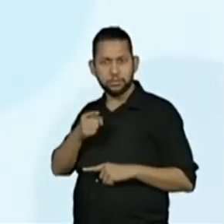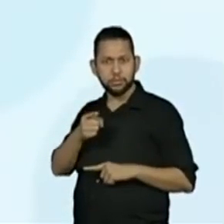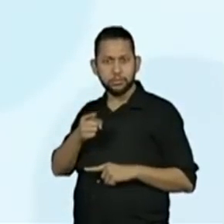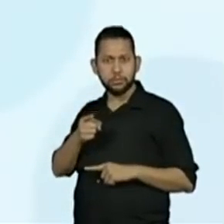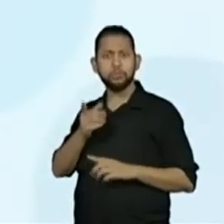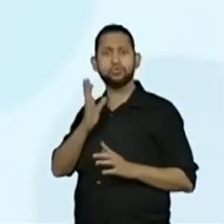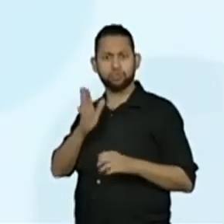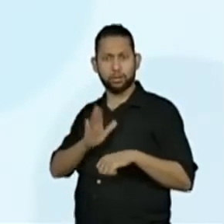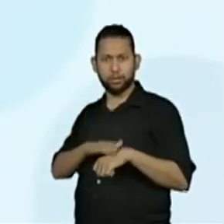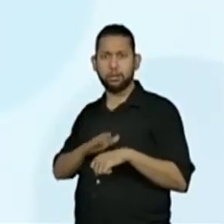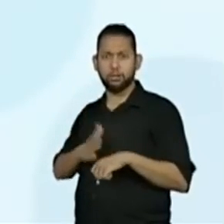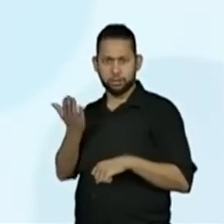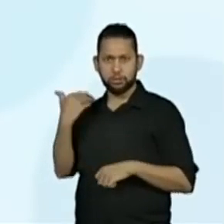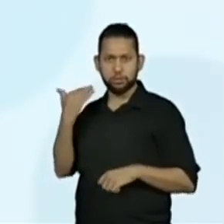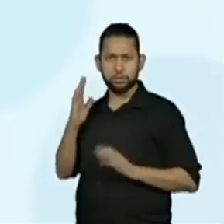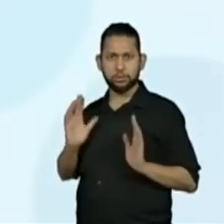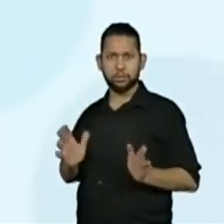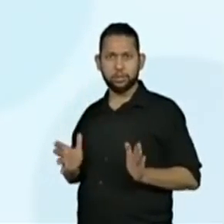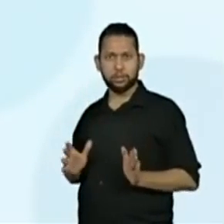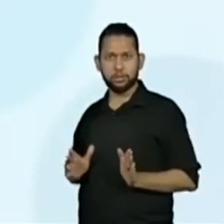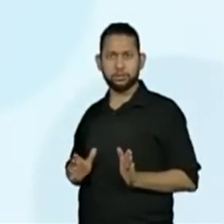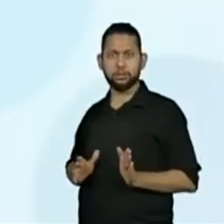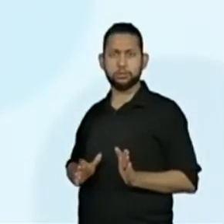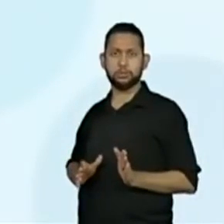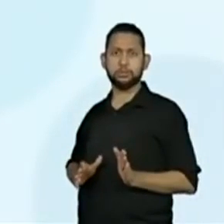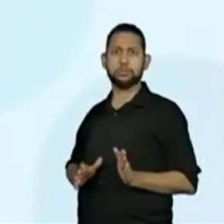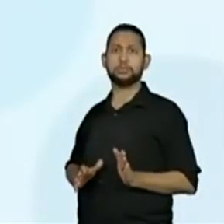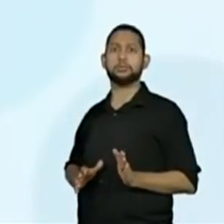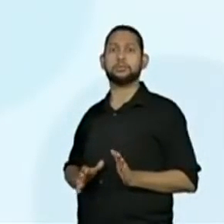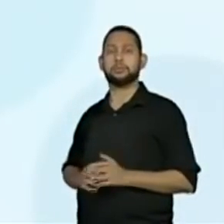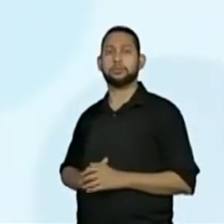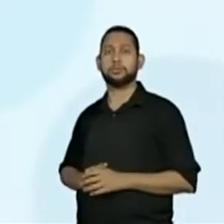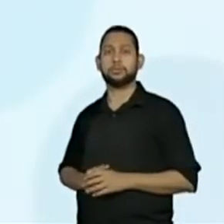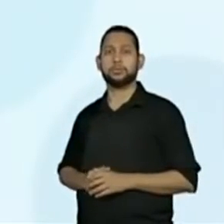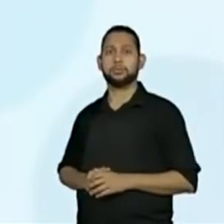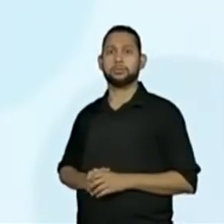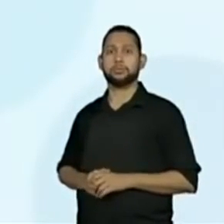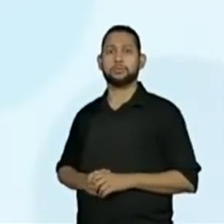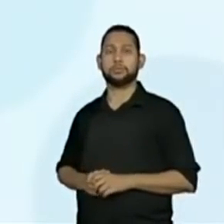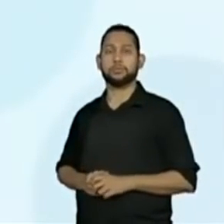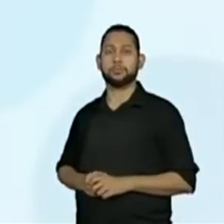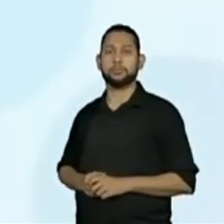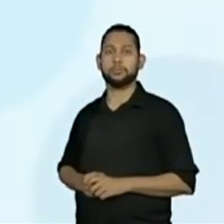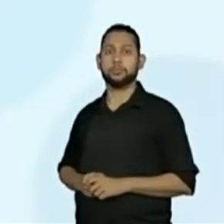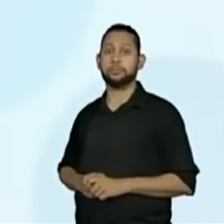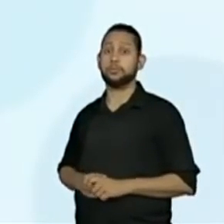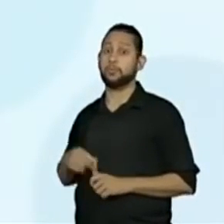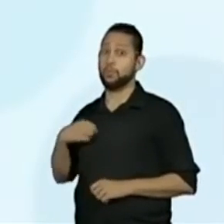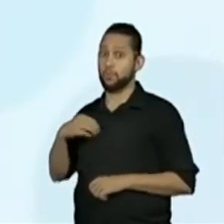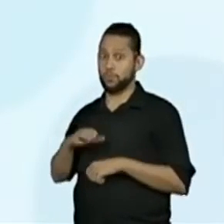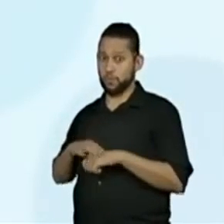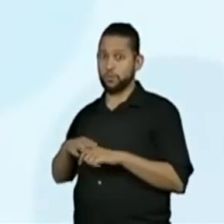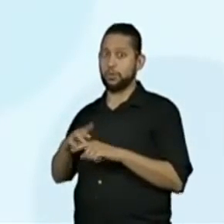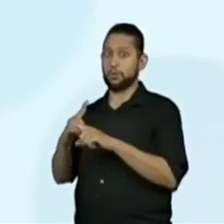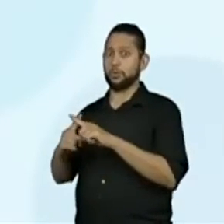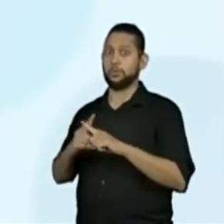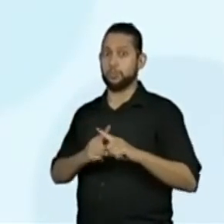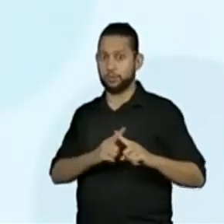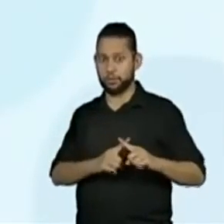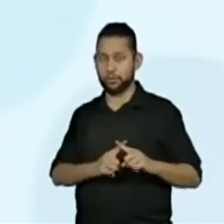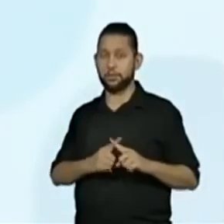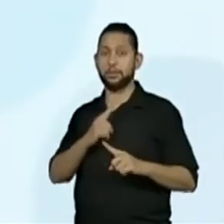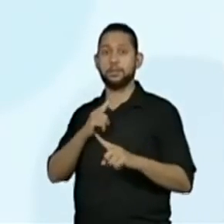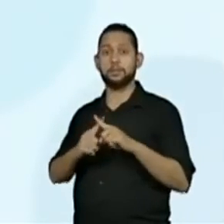já fizeram assim oi olha só e eu vou multiplicar